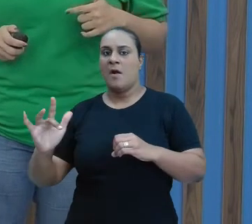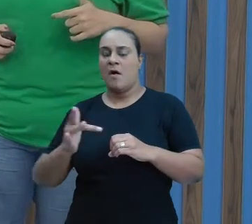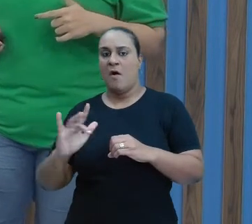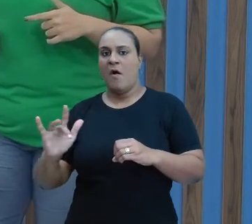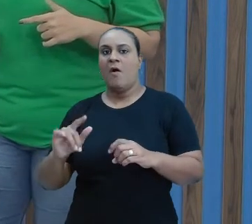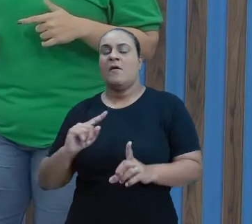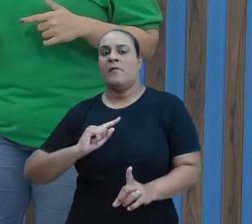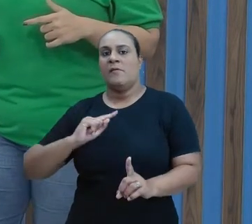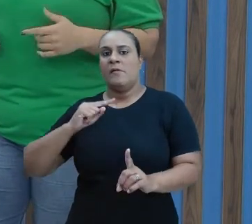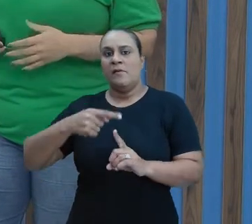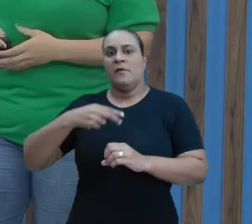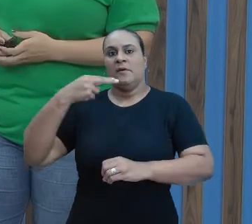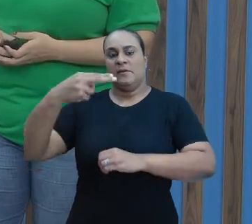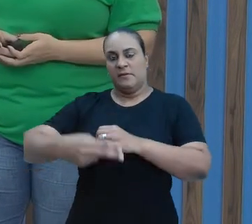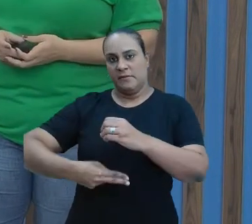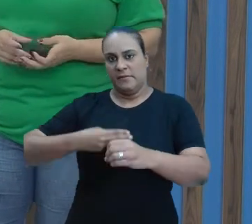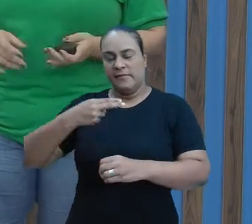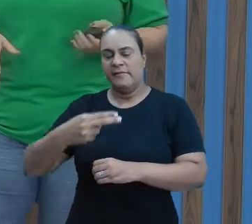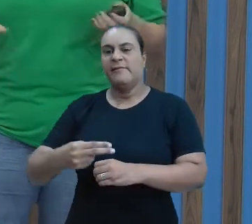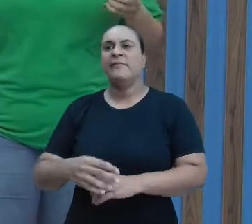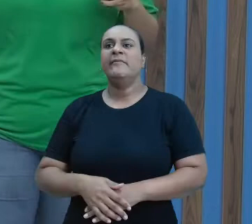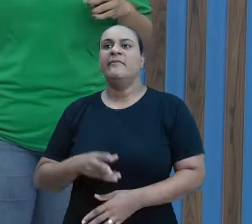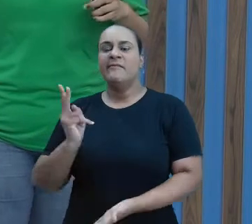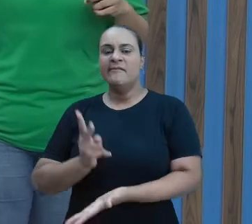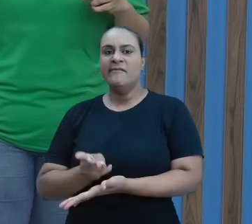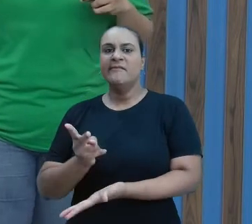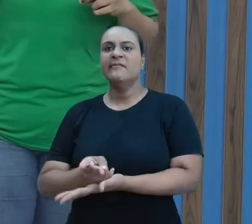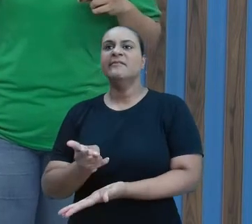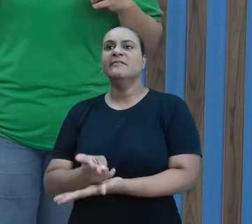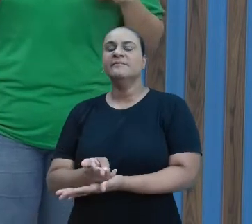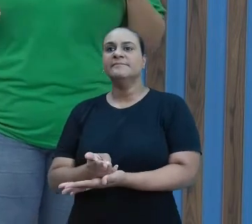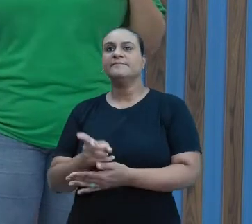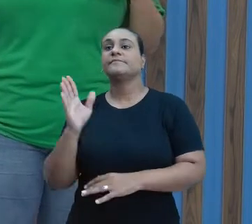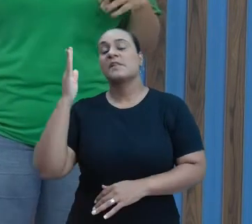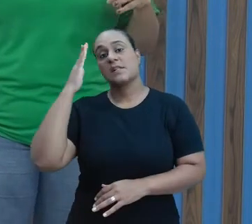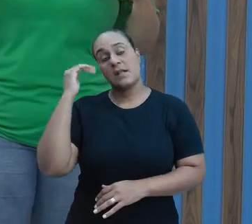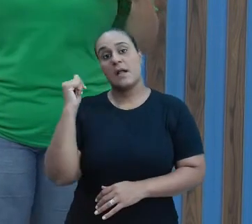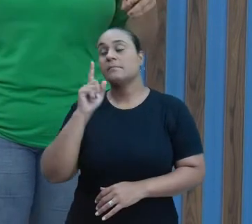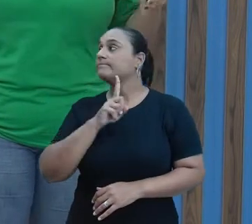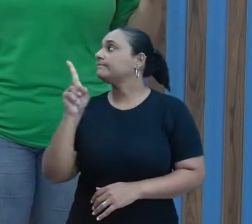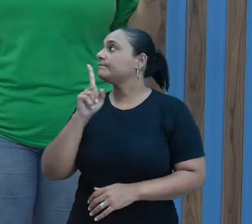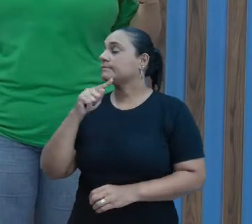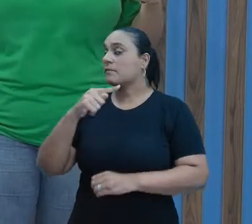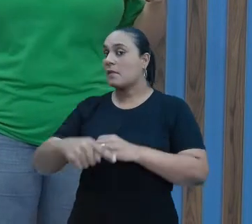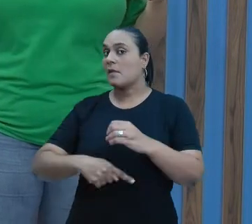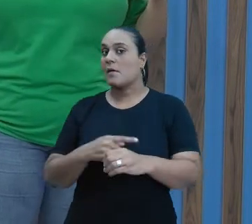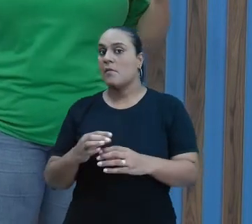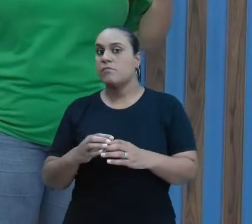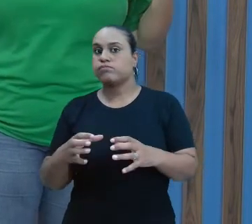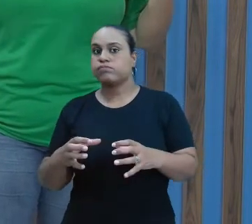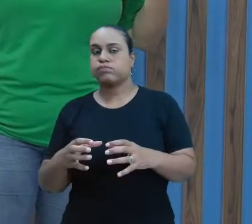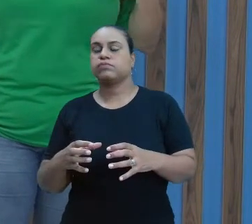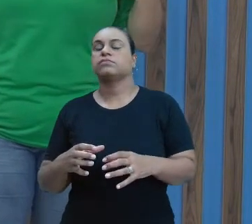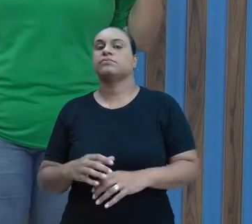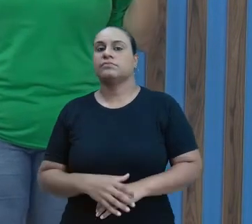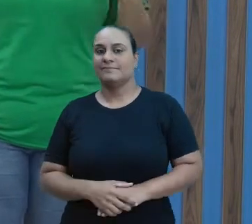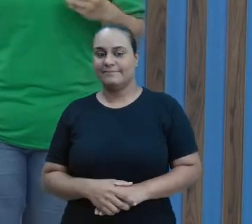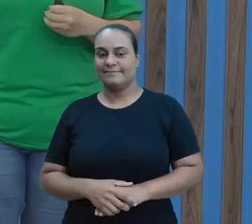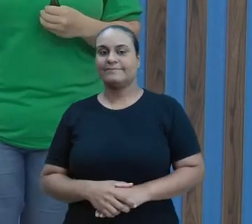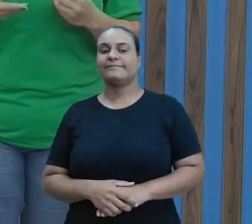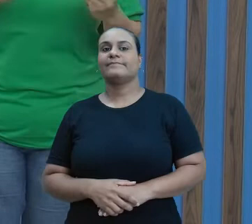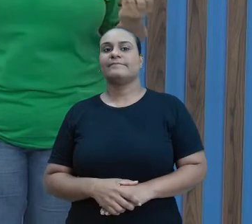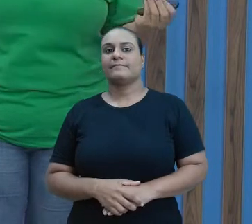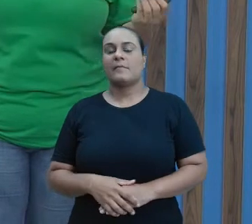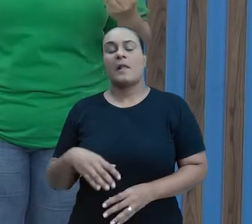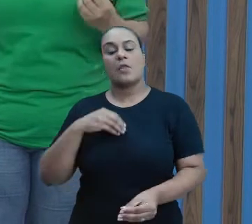nêutrons. Então, continuando aqui, a gente sabe que esses isótopos, né, esses elementos químicos na natureza, eles são